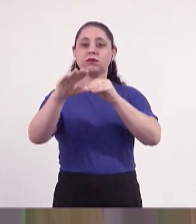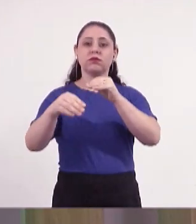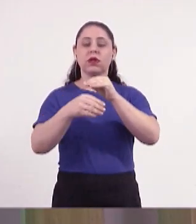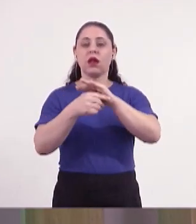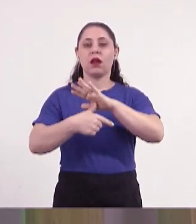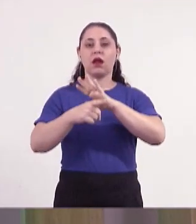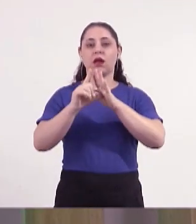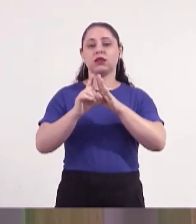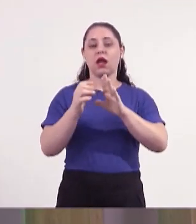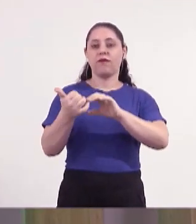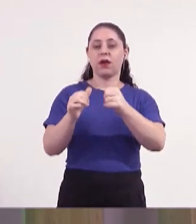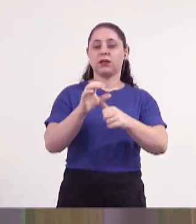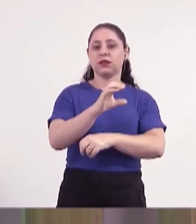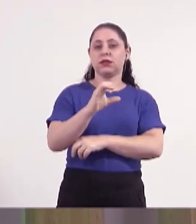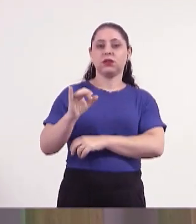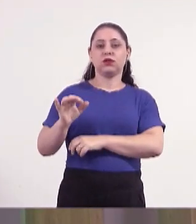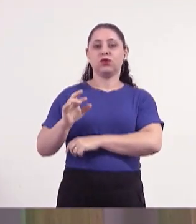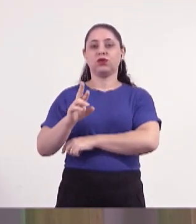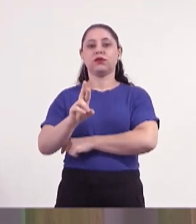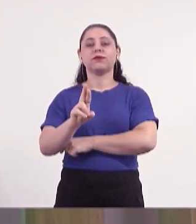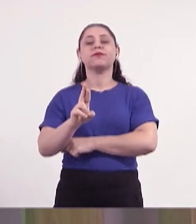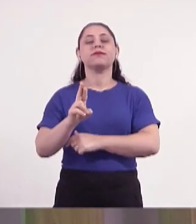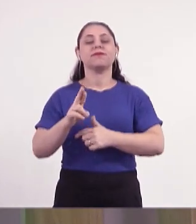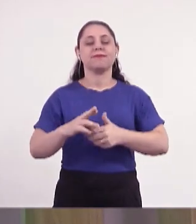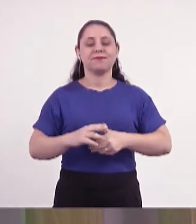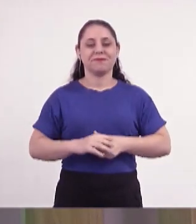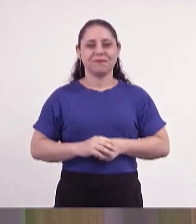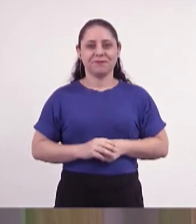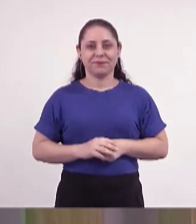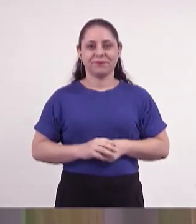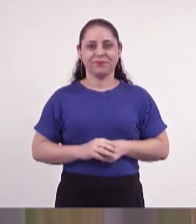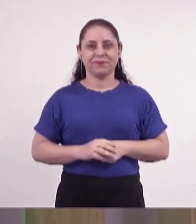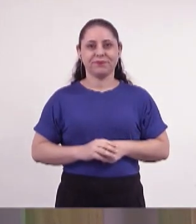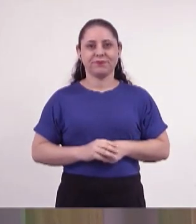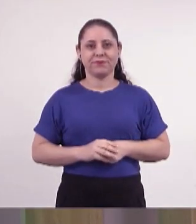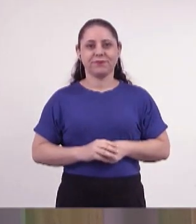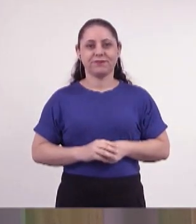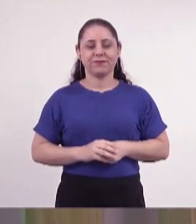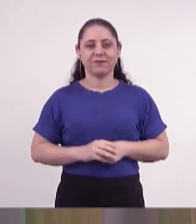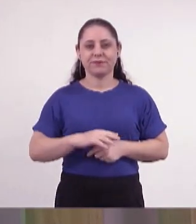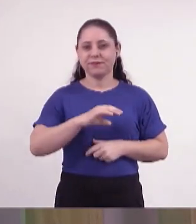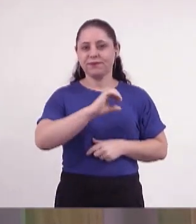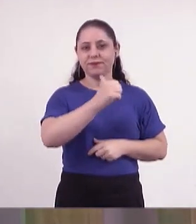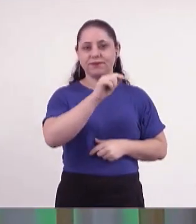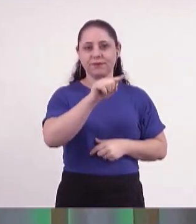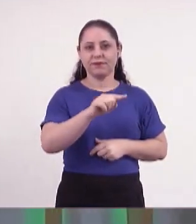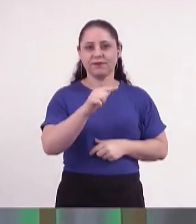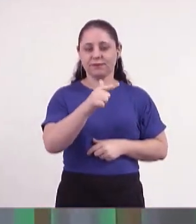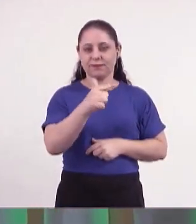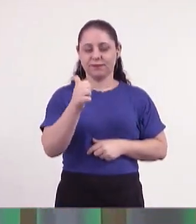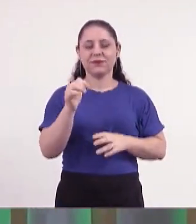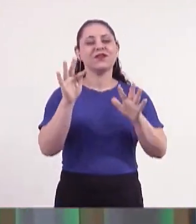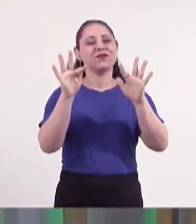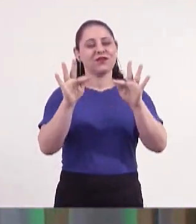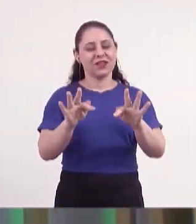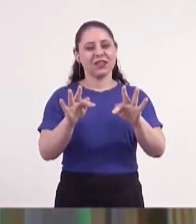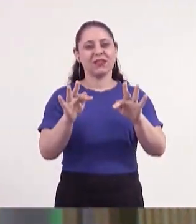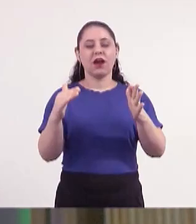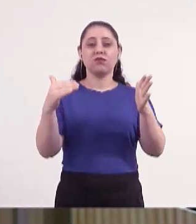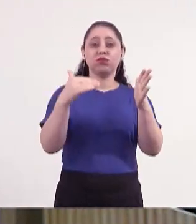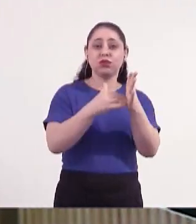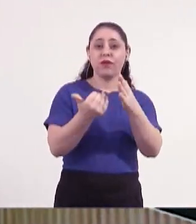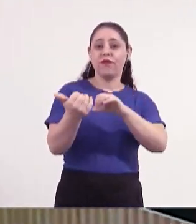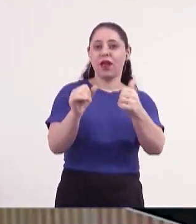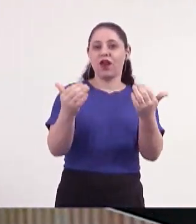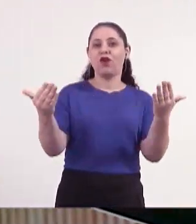emendas antes de ser analisada pela Comissão de Constituição, Justiça e Redação. 11h21, bom, então a gente vai encerrando a edição de hoje